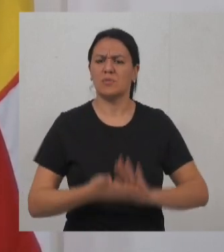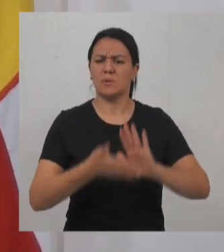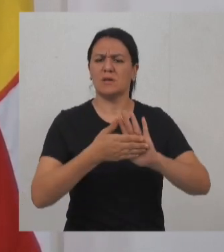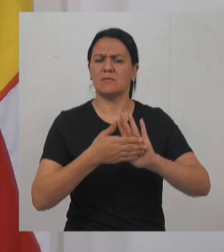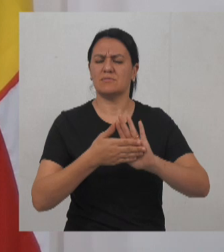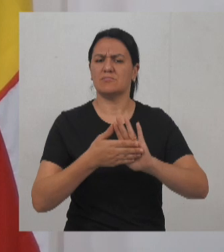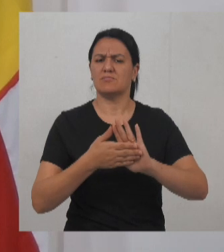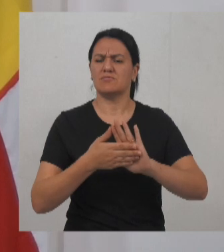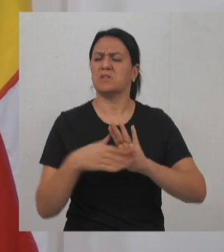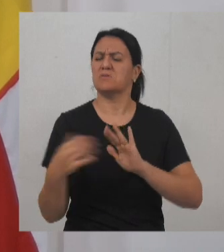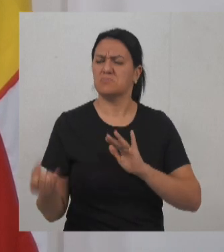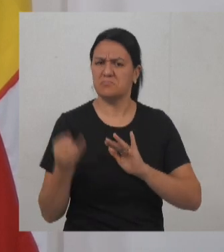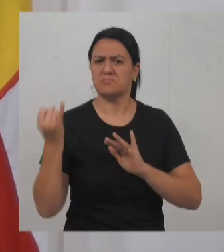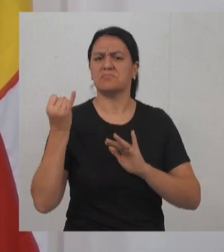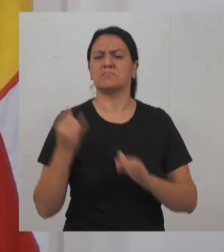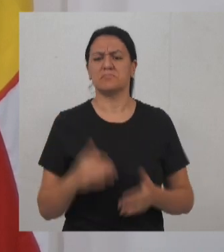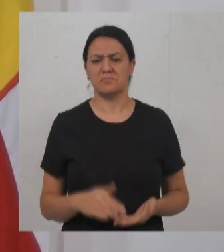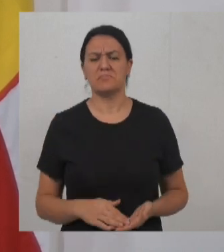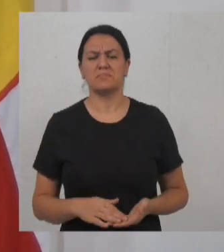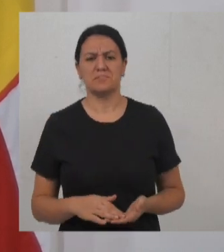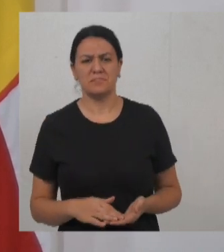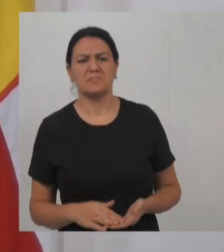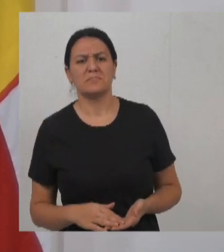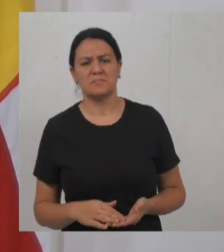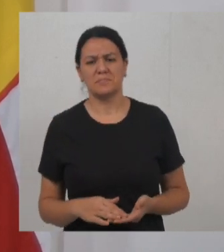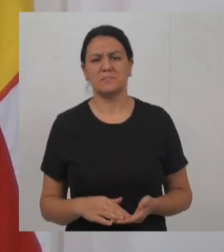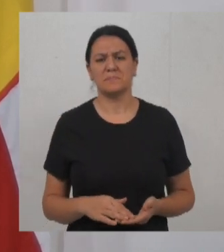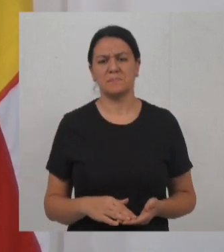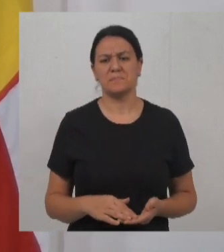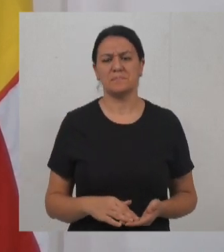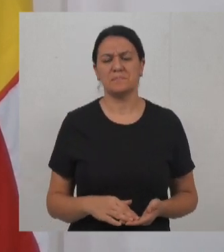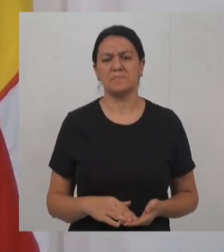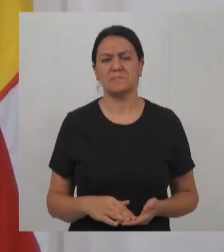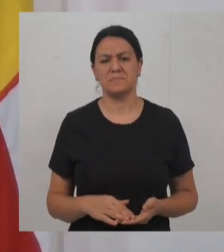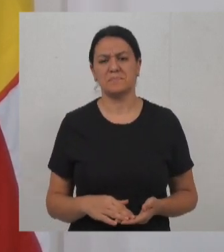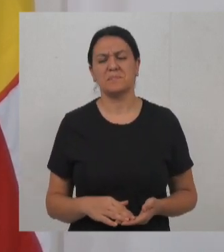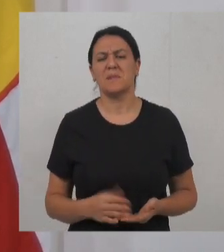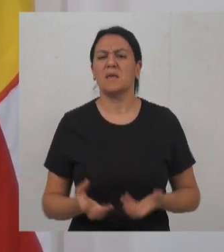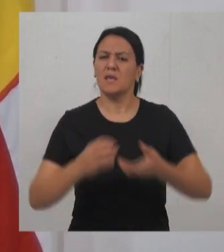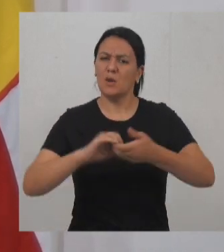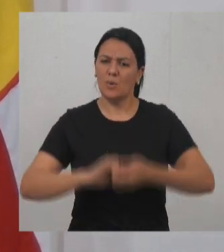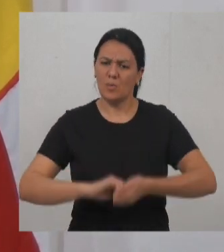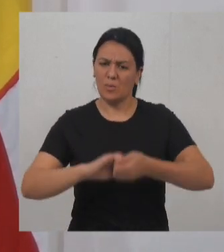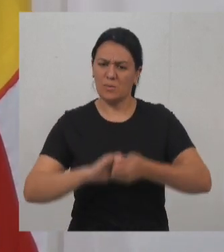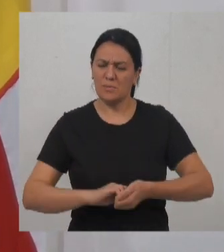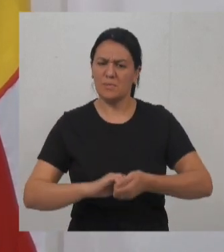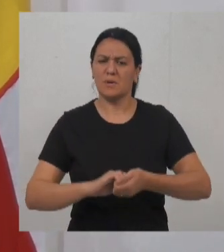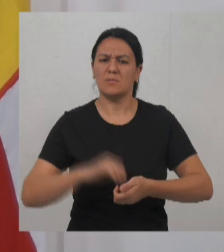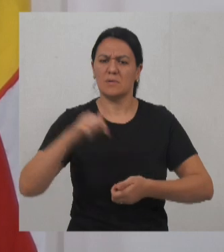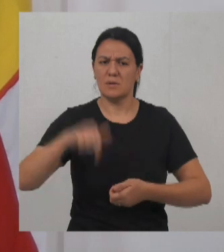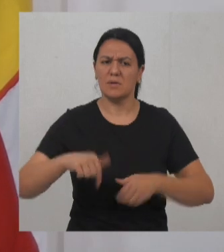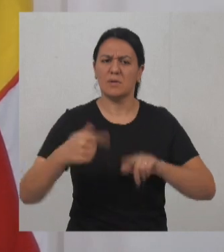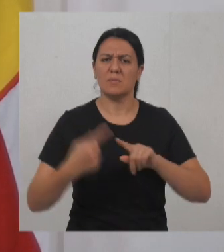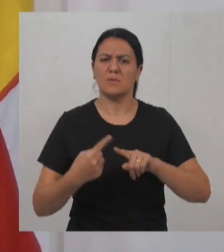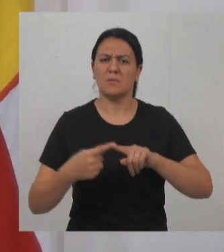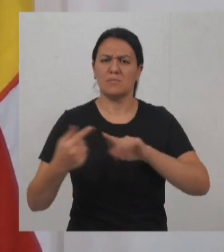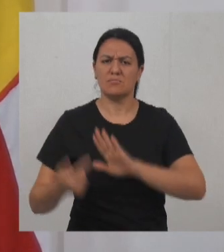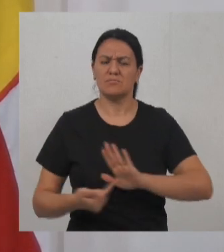importante mérito aos senhores, e eu cumprimento aqui pelas